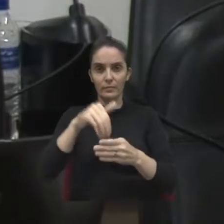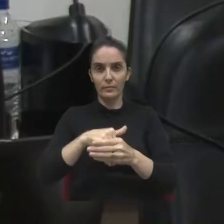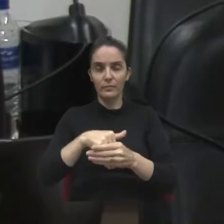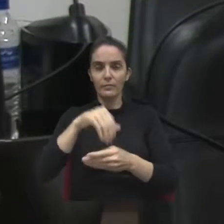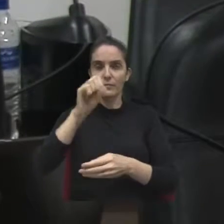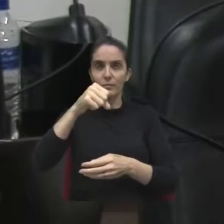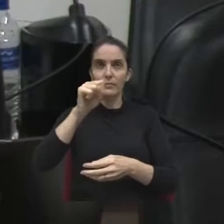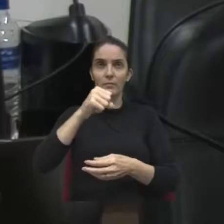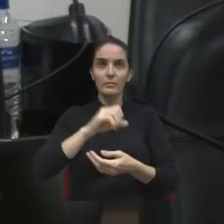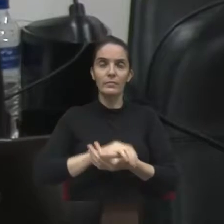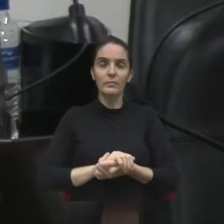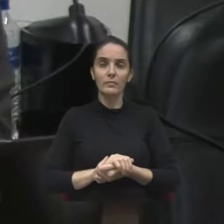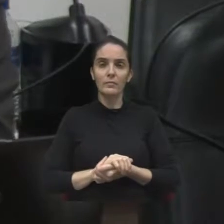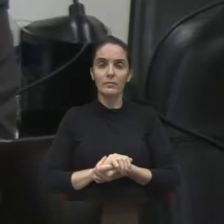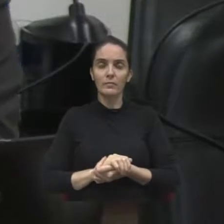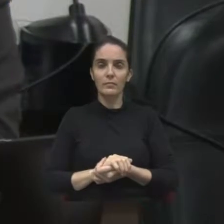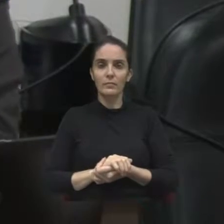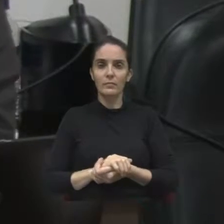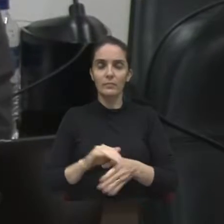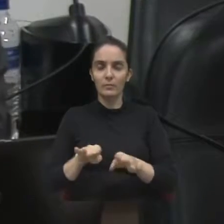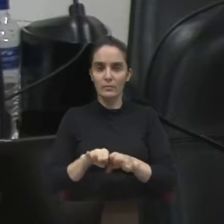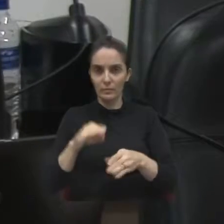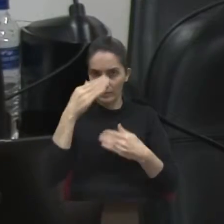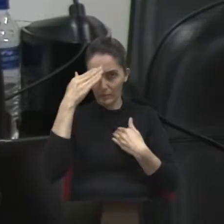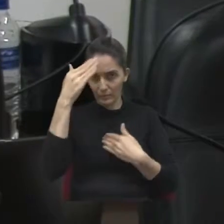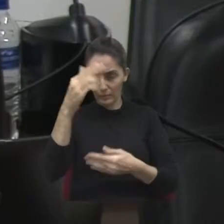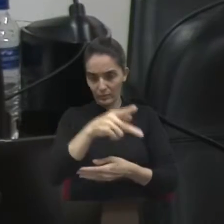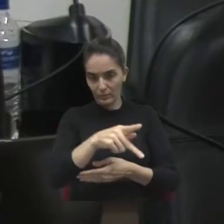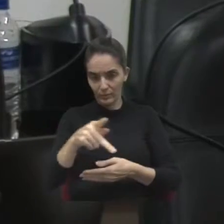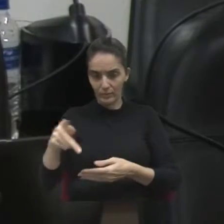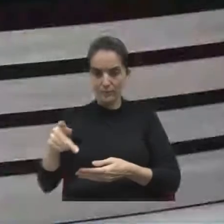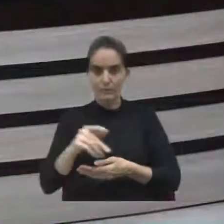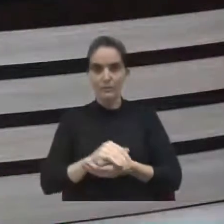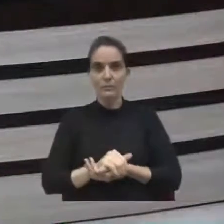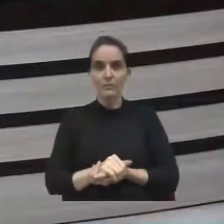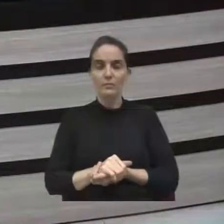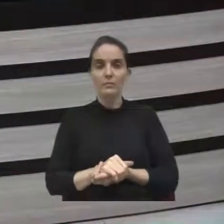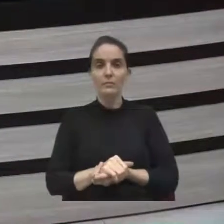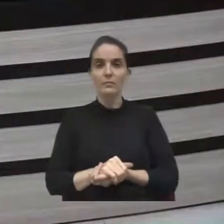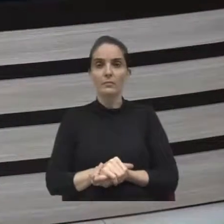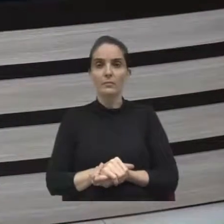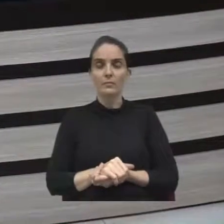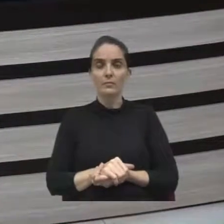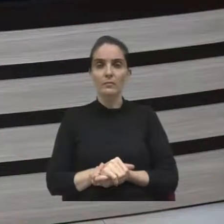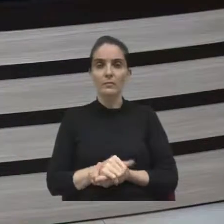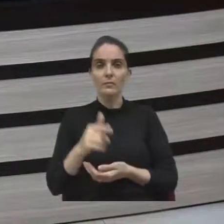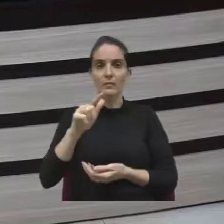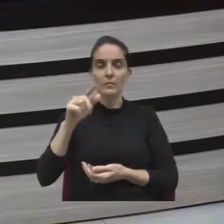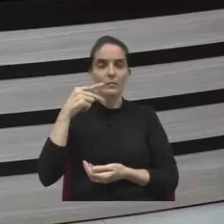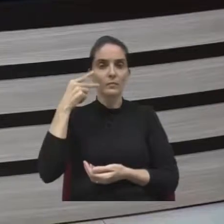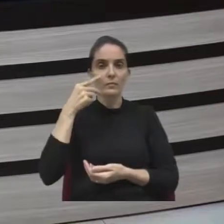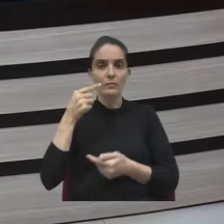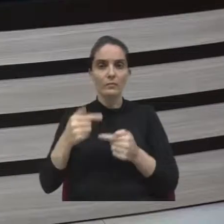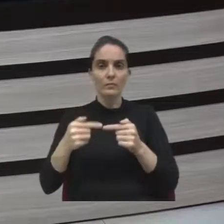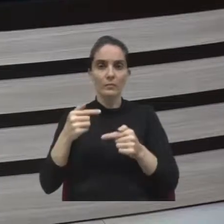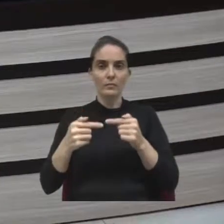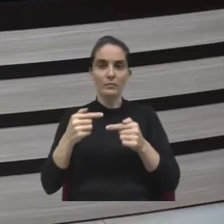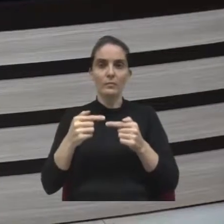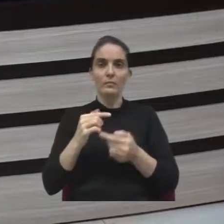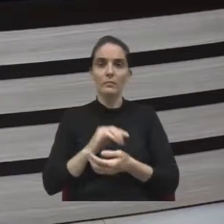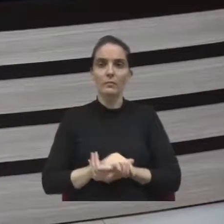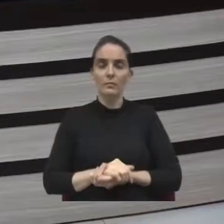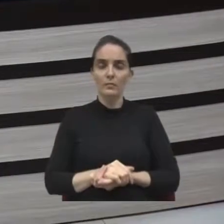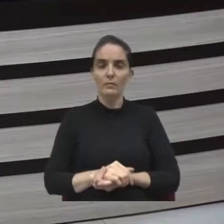já finalizando e agradecendo o presidente pelo meu tempo. Mais algum vereador deseja discutir? Eu gostaria, presidente. Para discutir